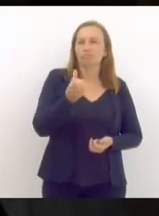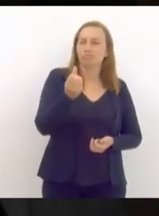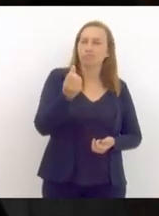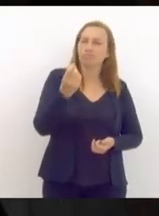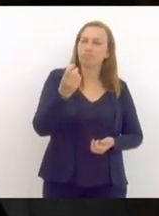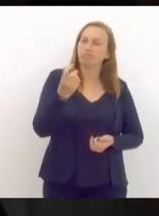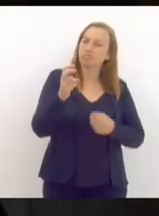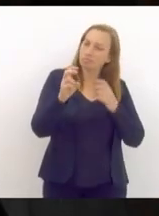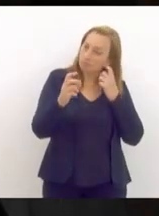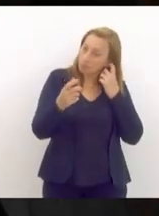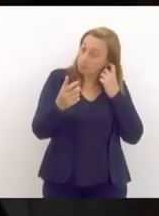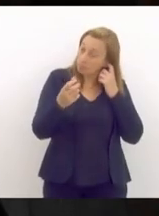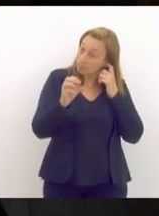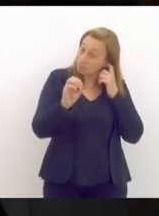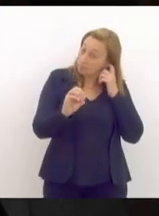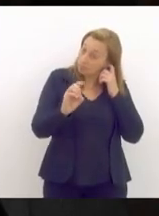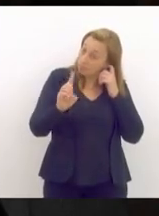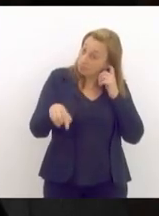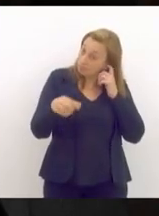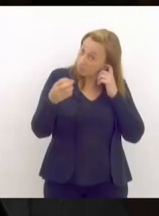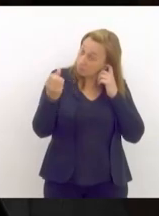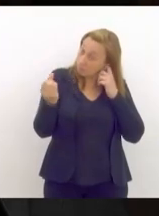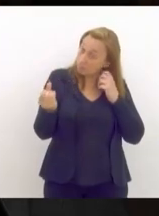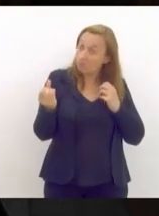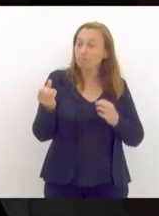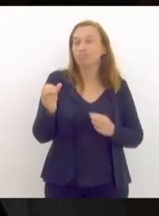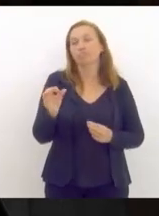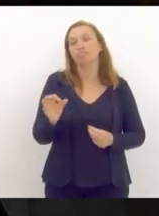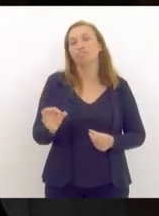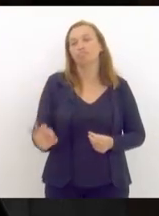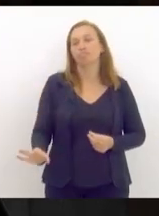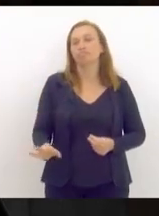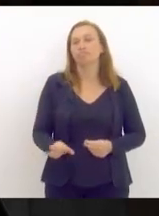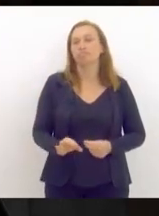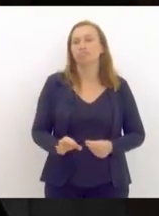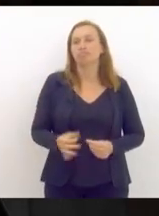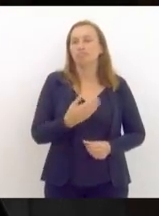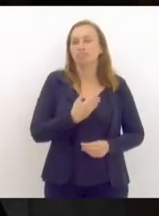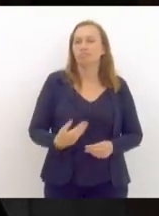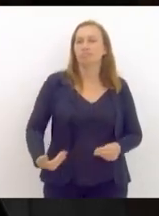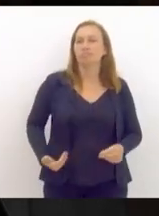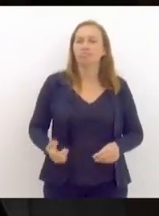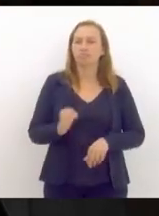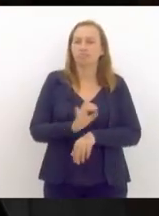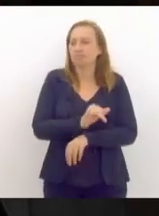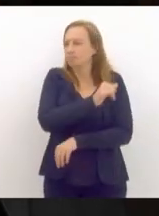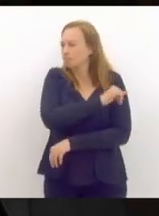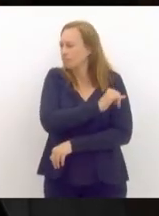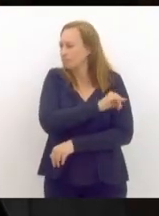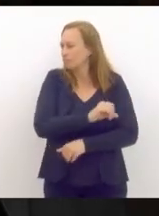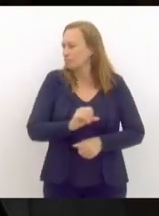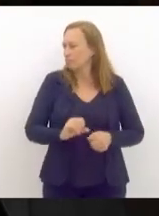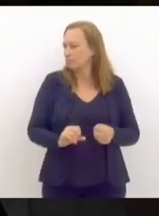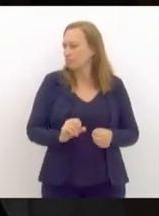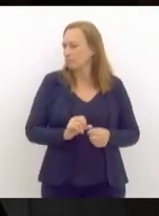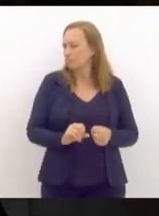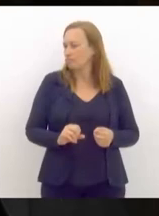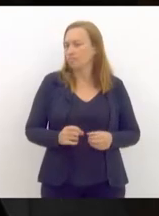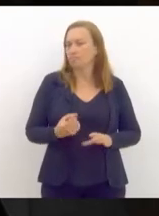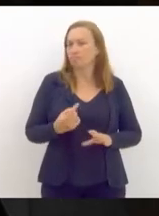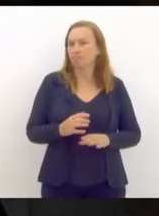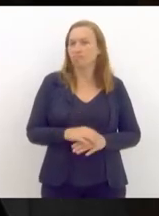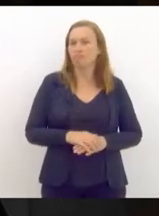de 0,6%. Então, o que o governador do Estado do Rio de Janeiro faz é